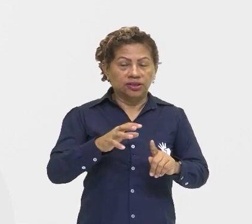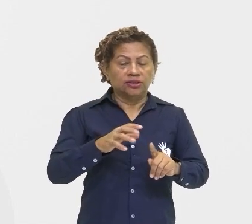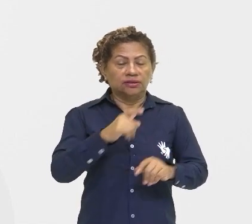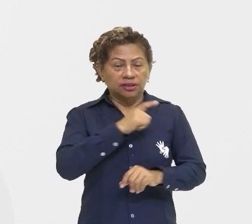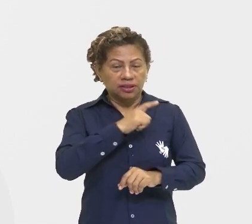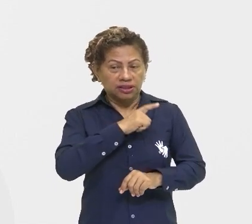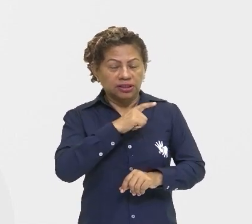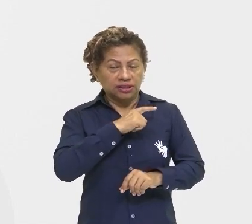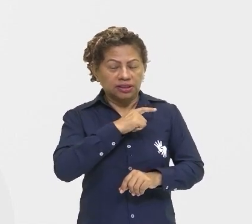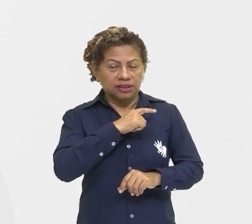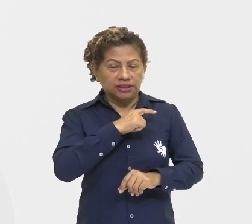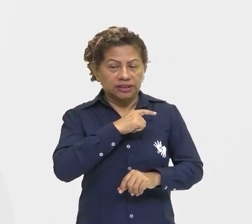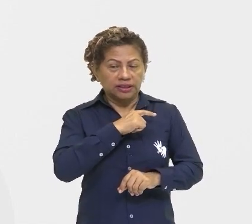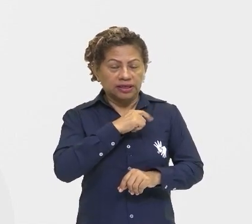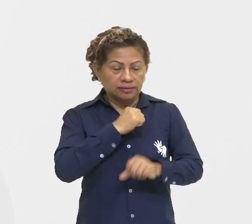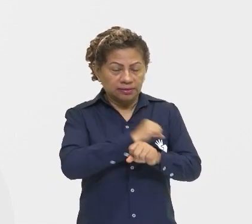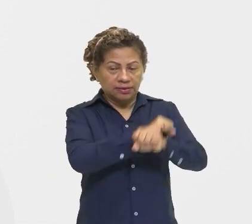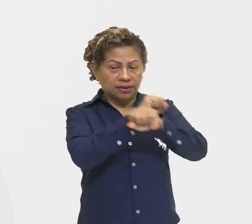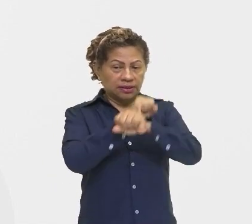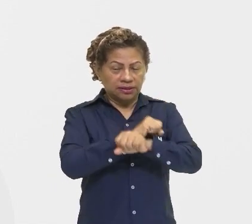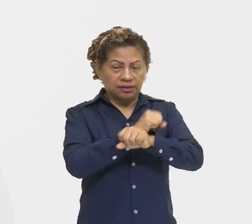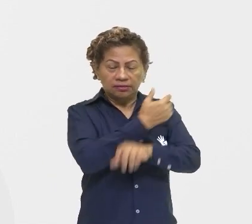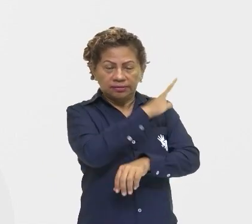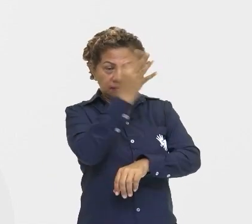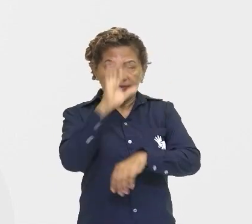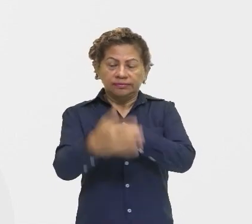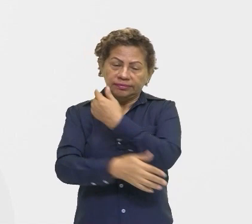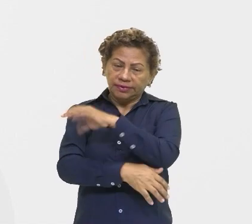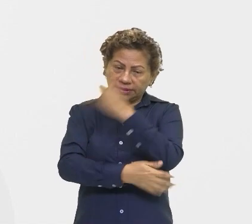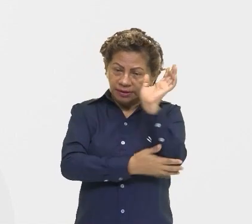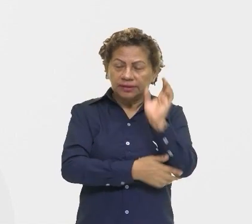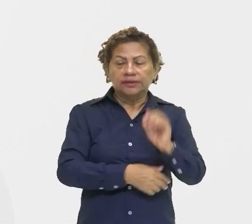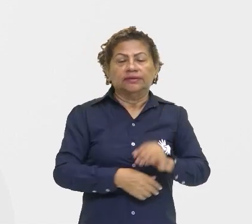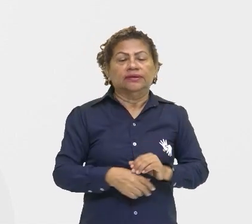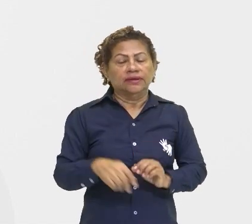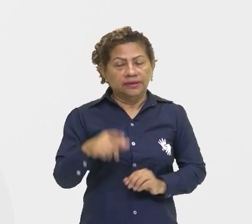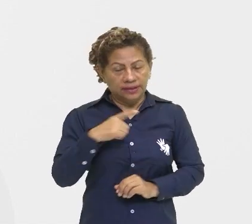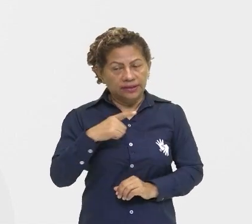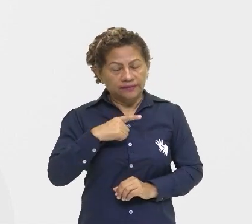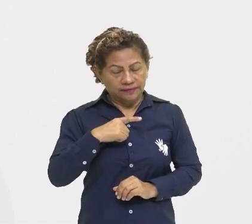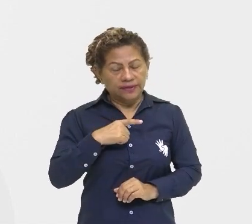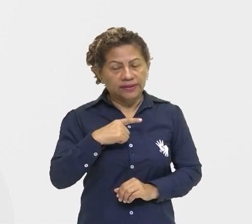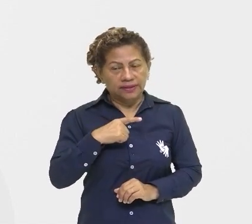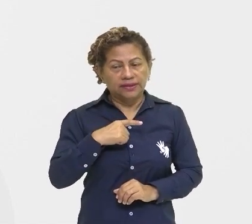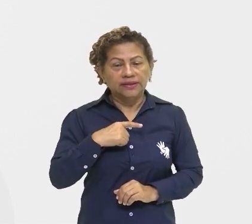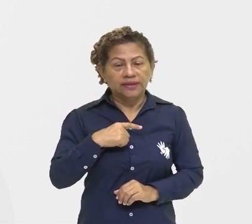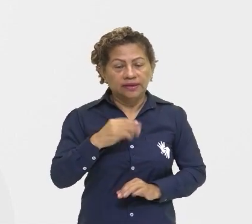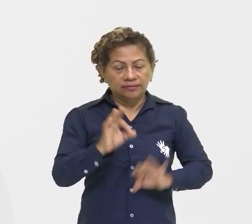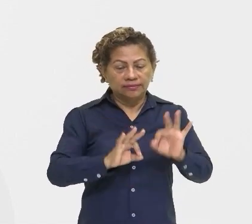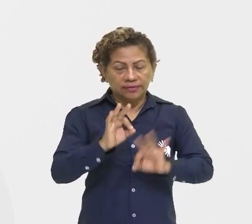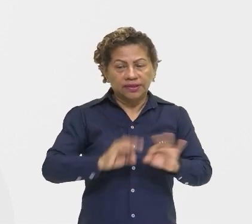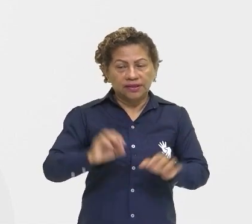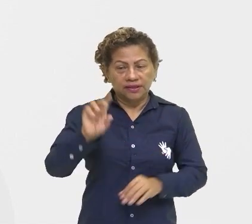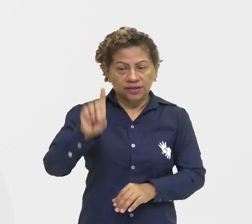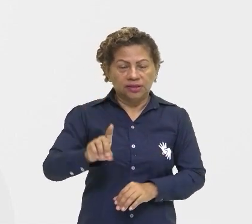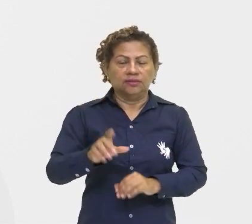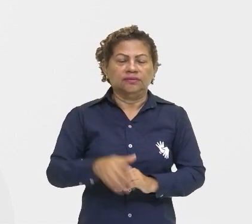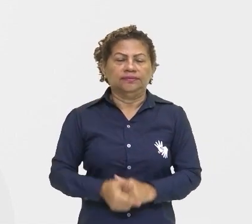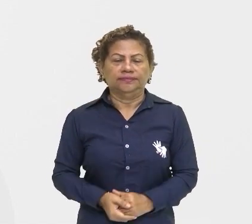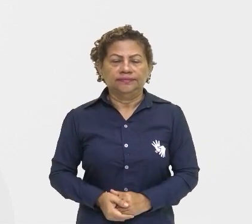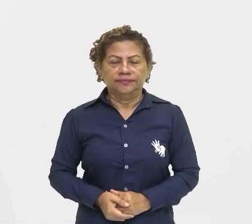empreendimento, mesmo que ela não tenha 20 mil habitantes, será obrigado também o plano diretor, tá bom? O plano diretor tem validade de 10